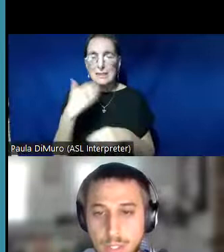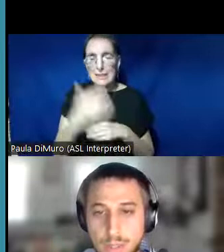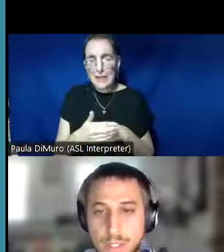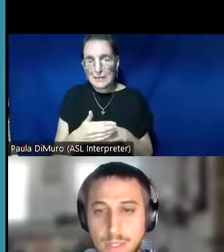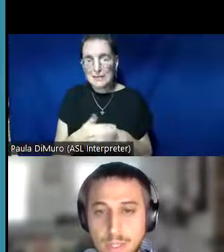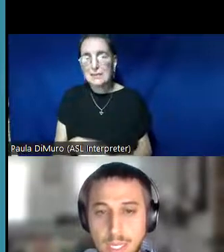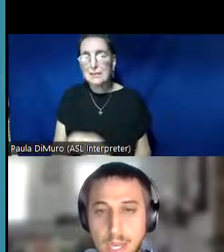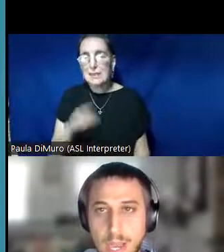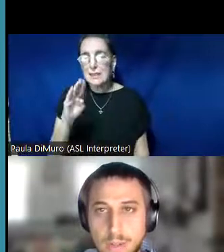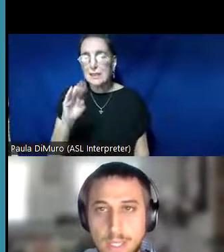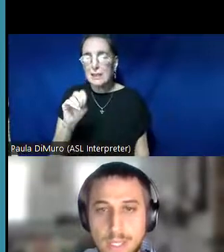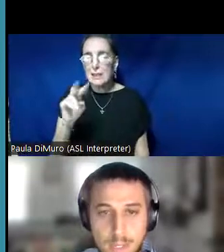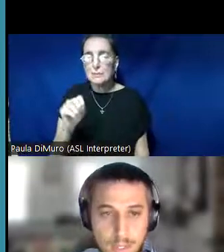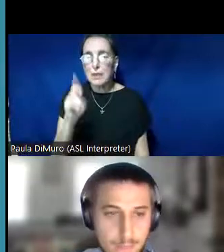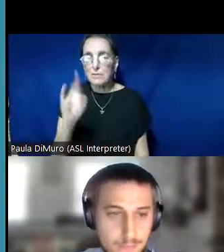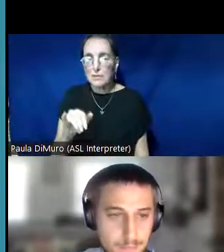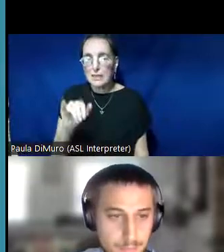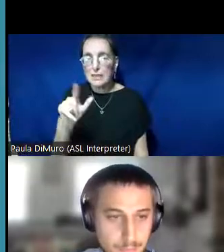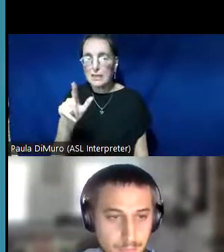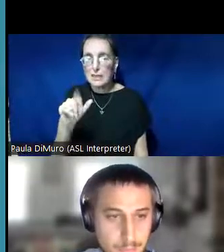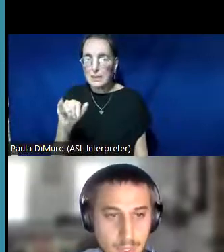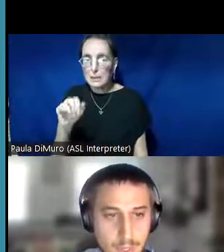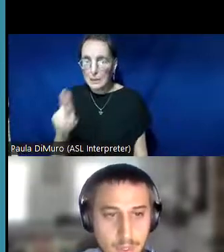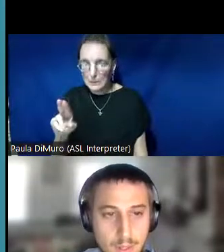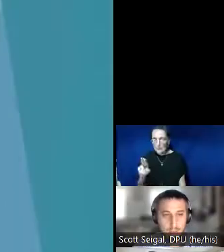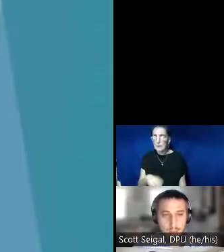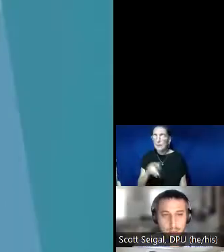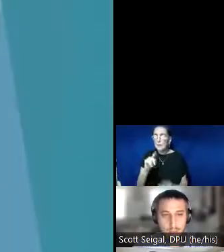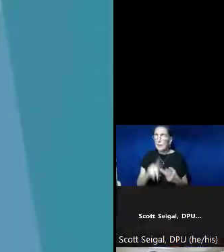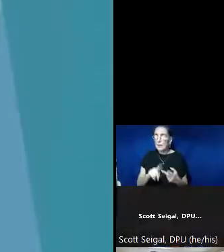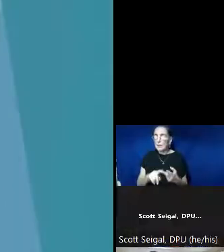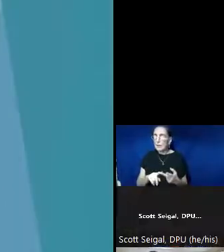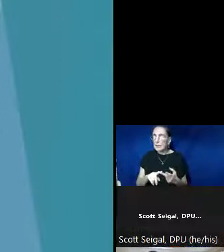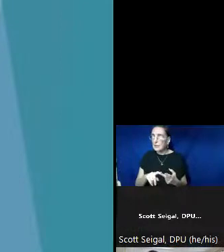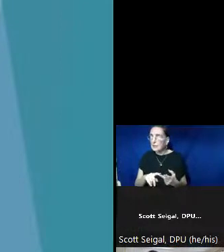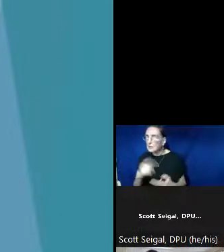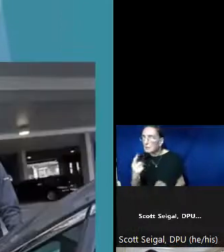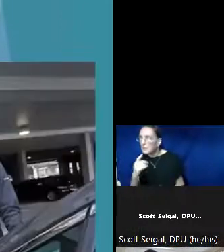justiça ambiental próximo Beverly Craig com Energy Center.